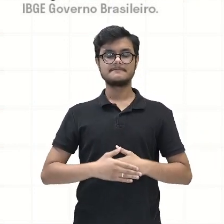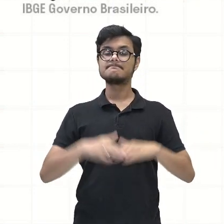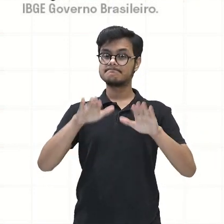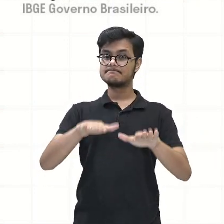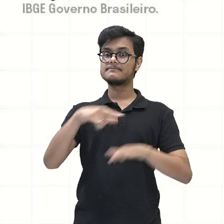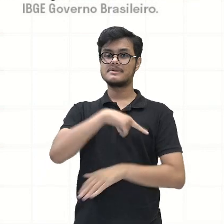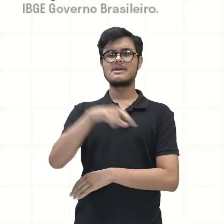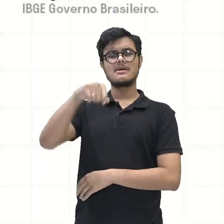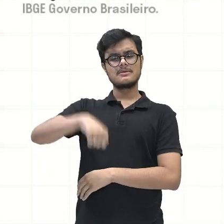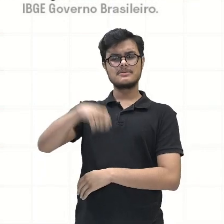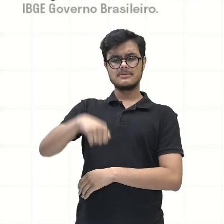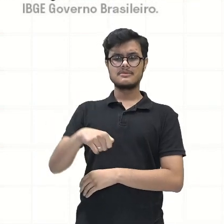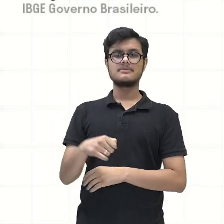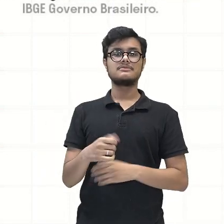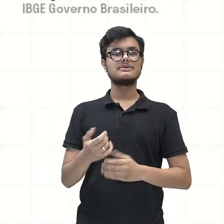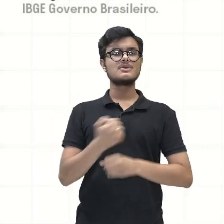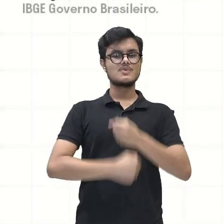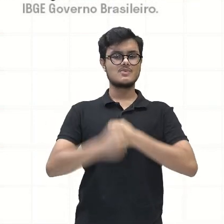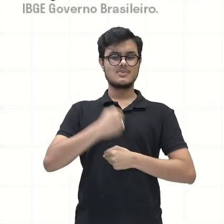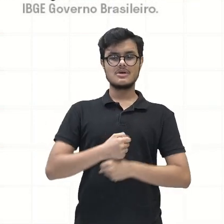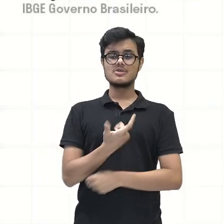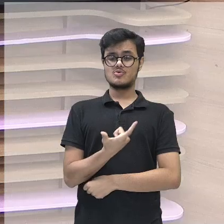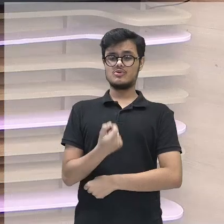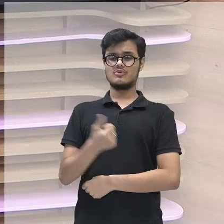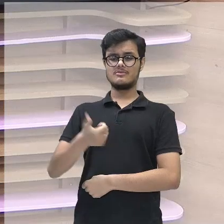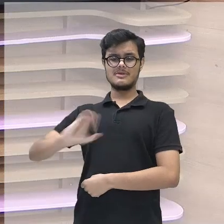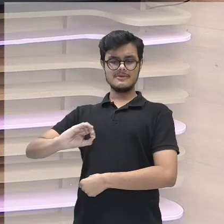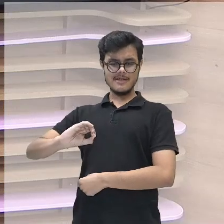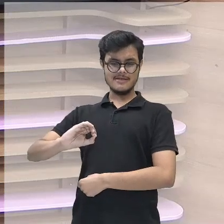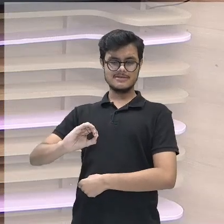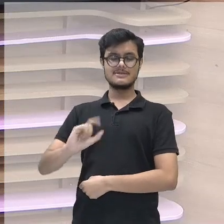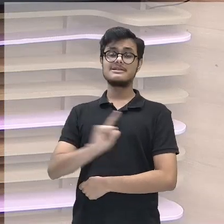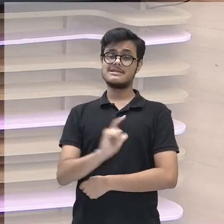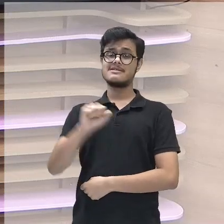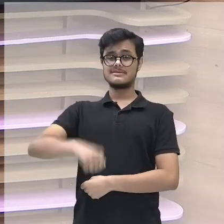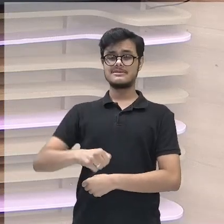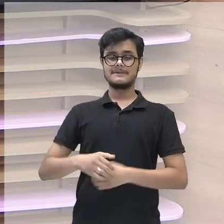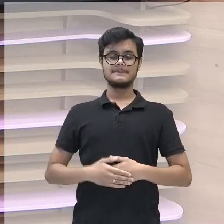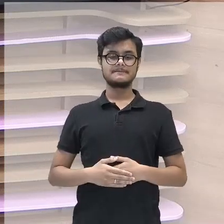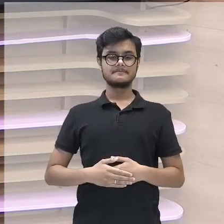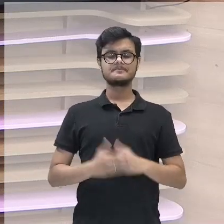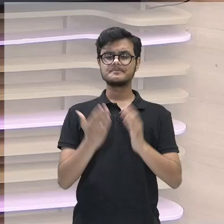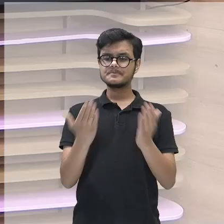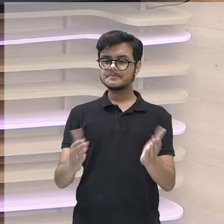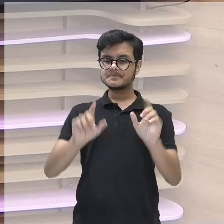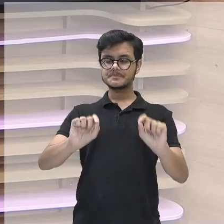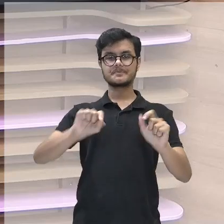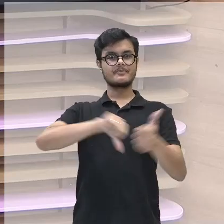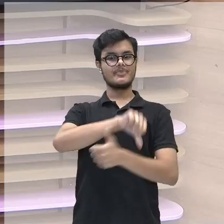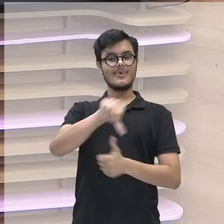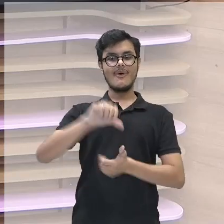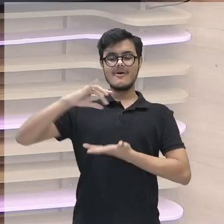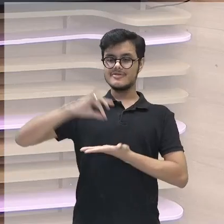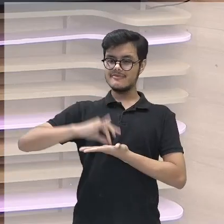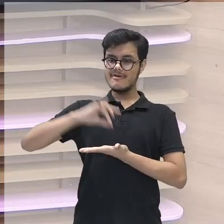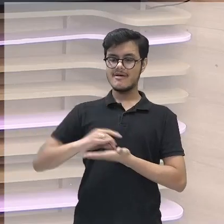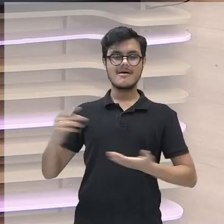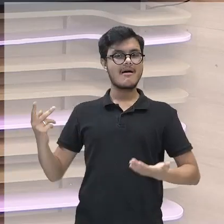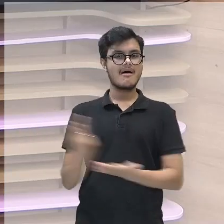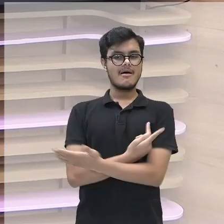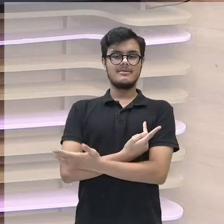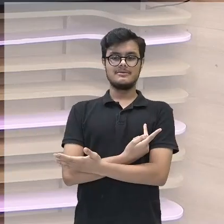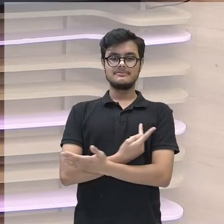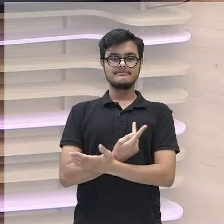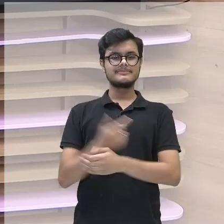nós temos atualmente do ano de 2010, certo? Então, muitas mudanças ocorreram, né? A gente poderia ficar